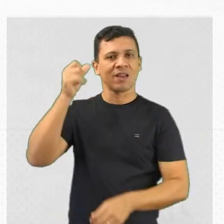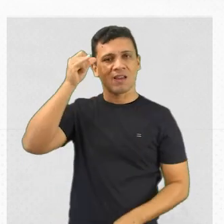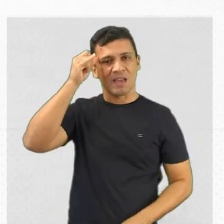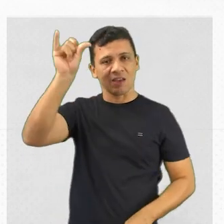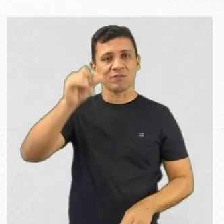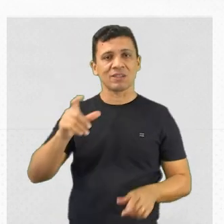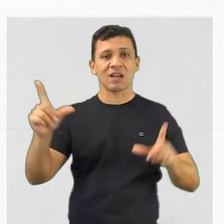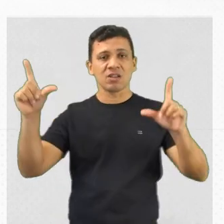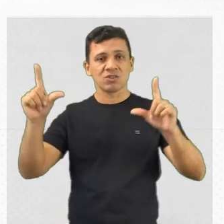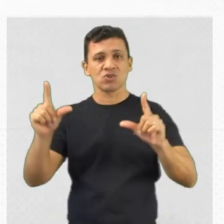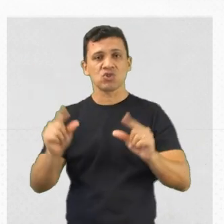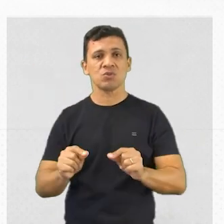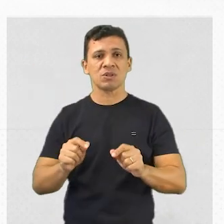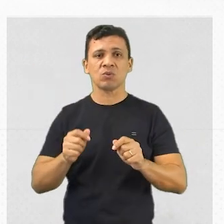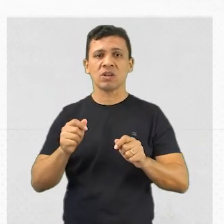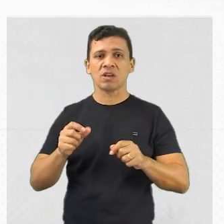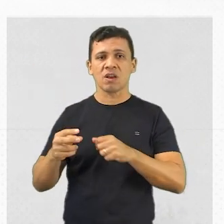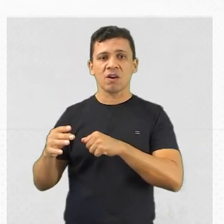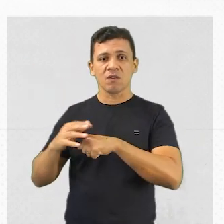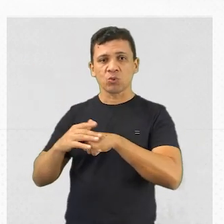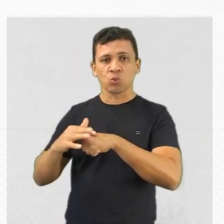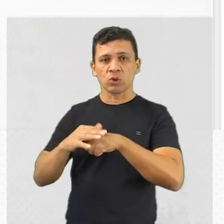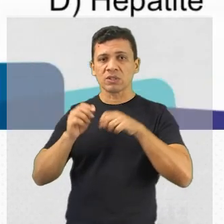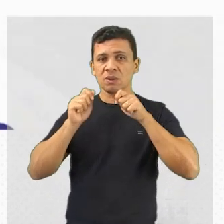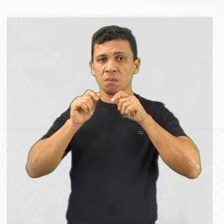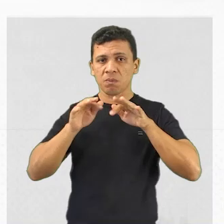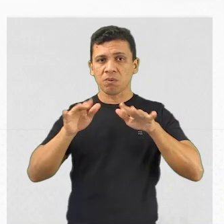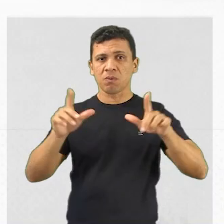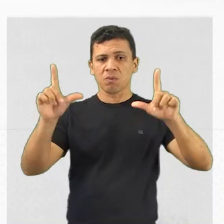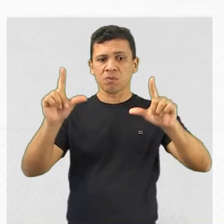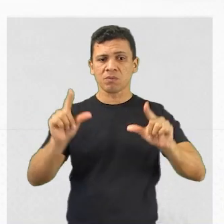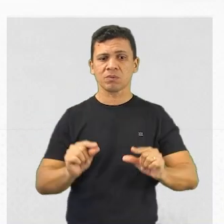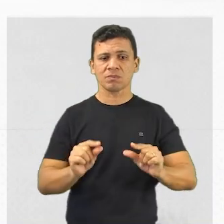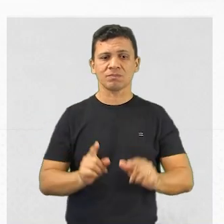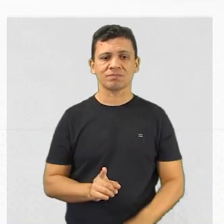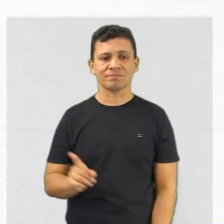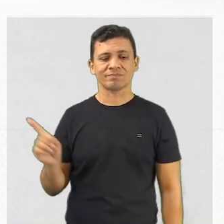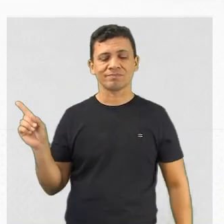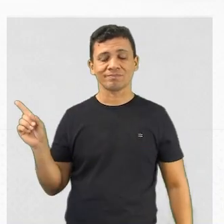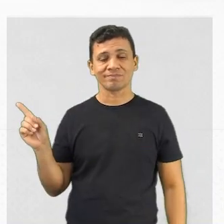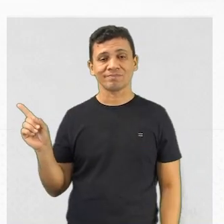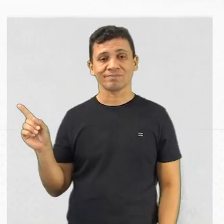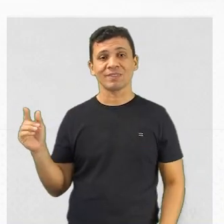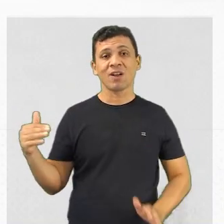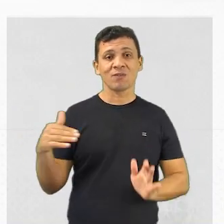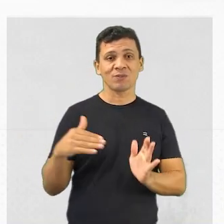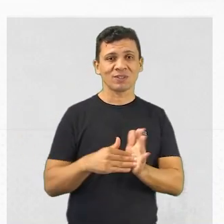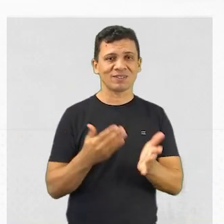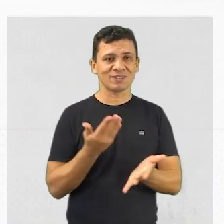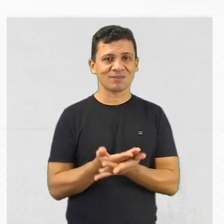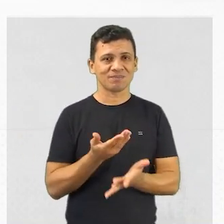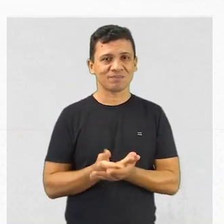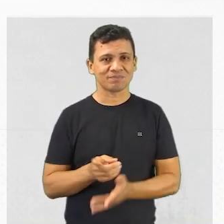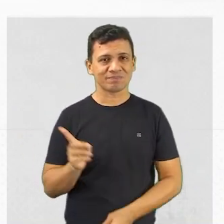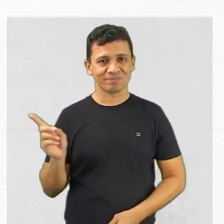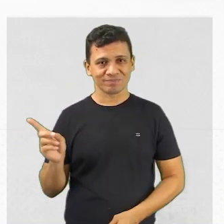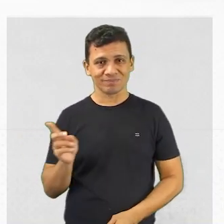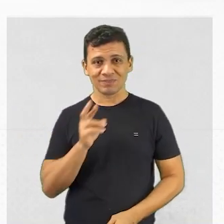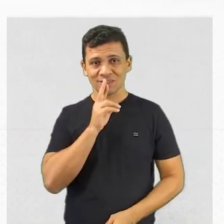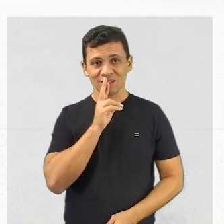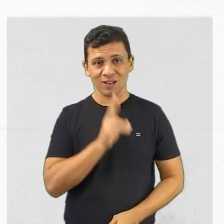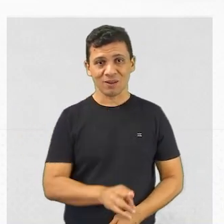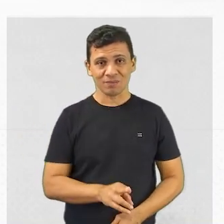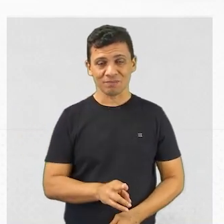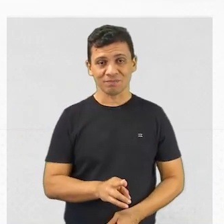a diminuir a transmissão dessas doenças virais, tá? E aí, então, para finalizar nossa aula, vamos fazer uma